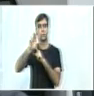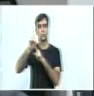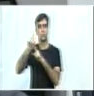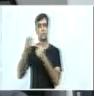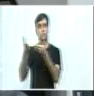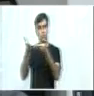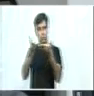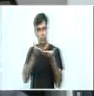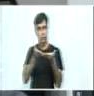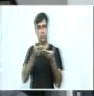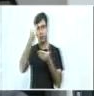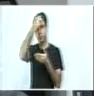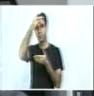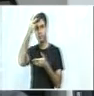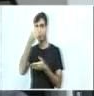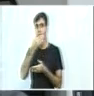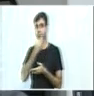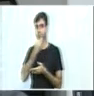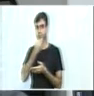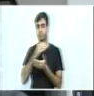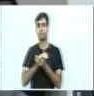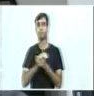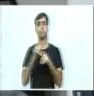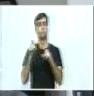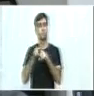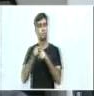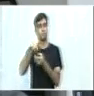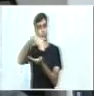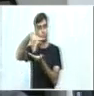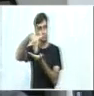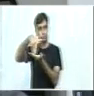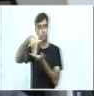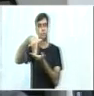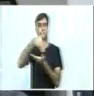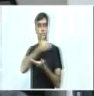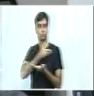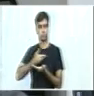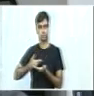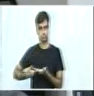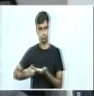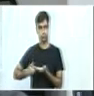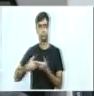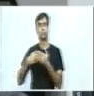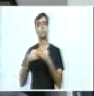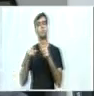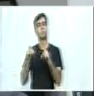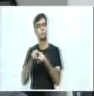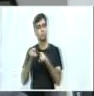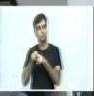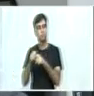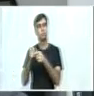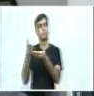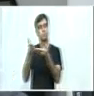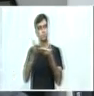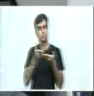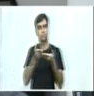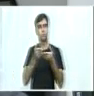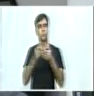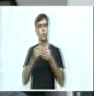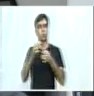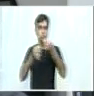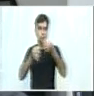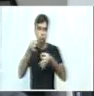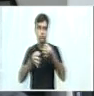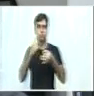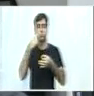convidar o senhor prefeito municipal, o secretário municipal de governo e o procurador-geral para